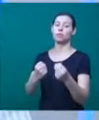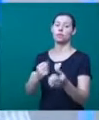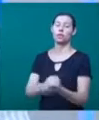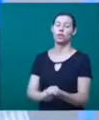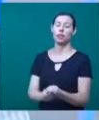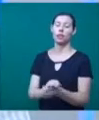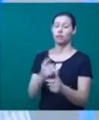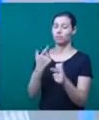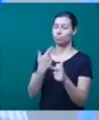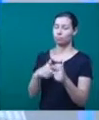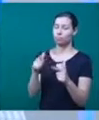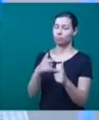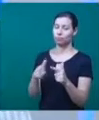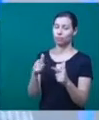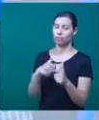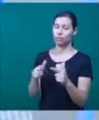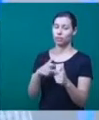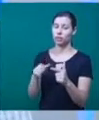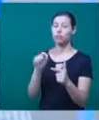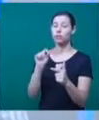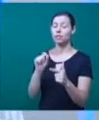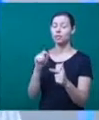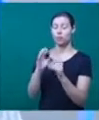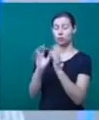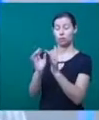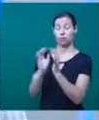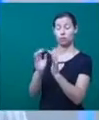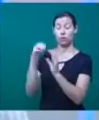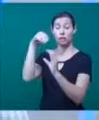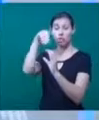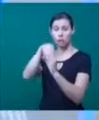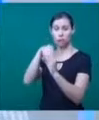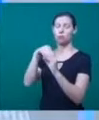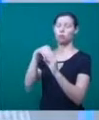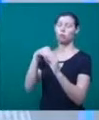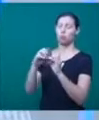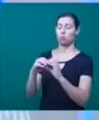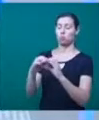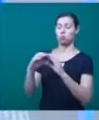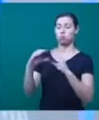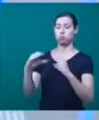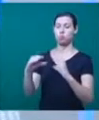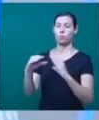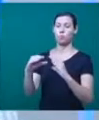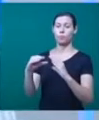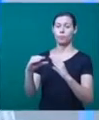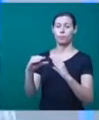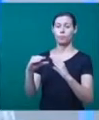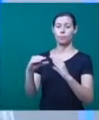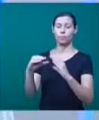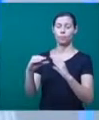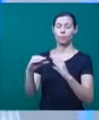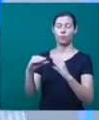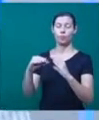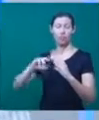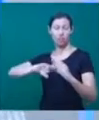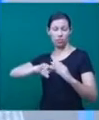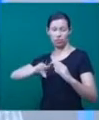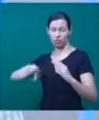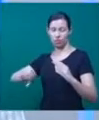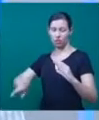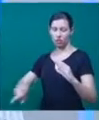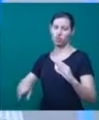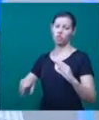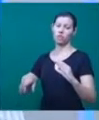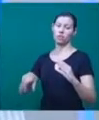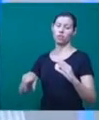vai ativar processos inflamatórios, uma cascata imunológica, chamando mais novos linfócitos B, macrófagos, que aí sim a